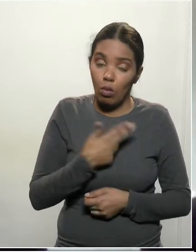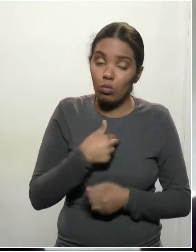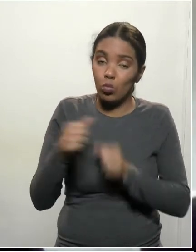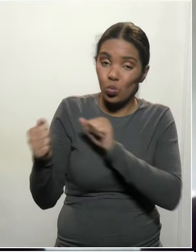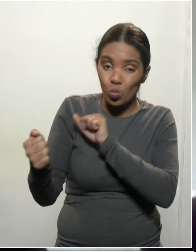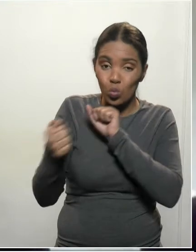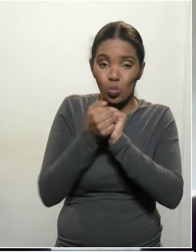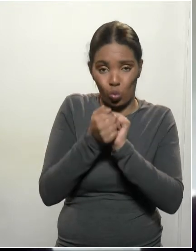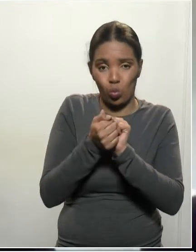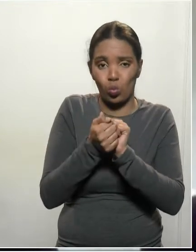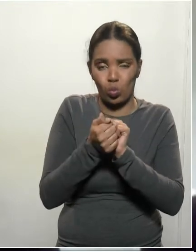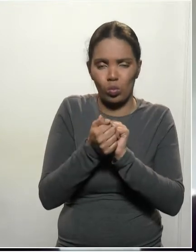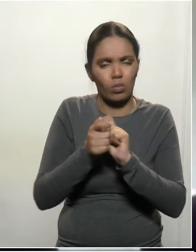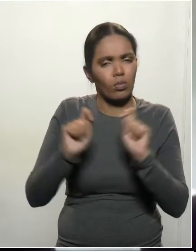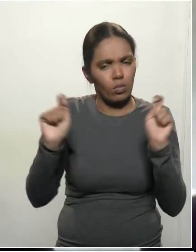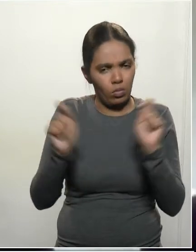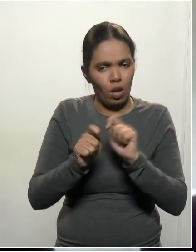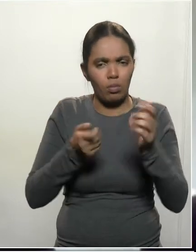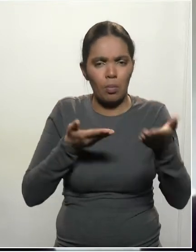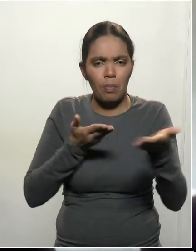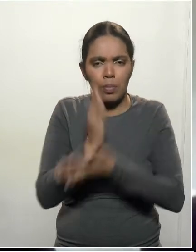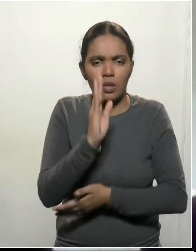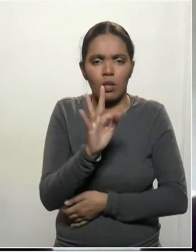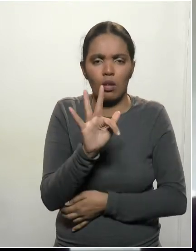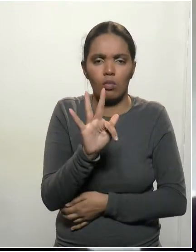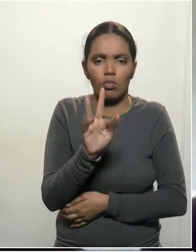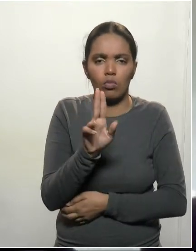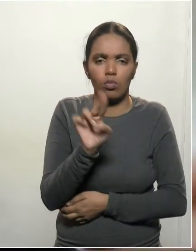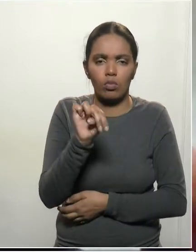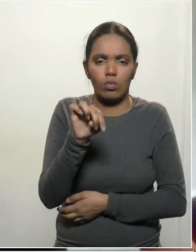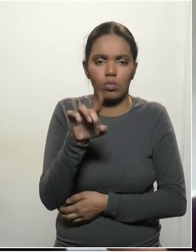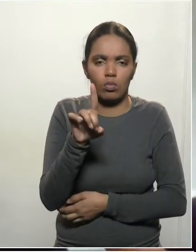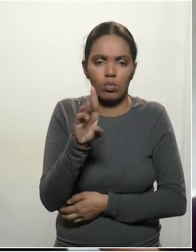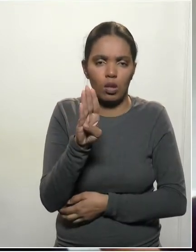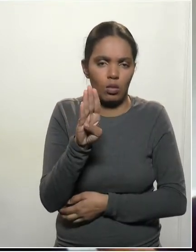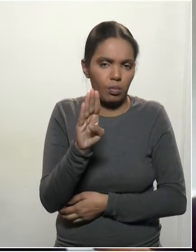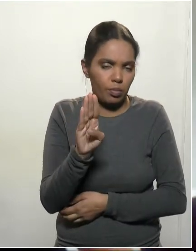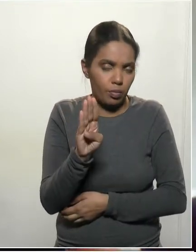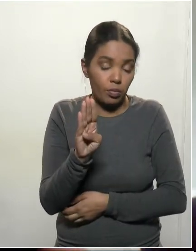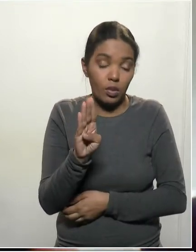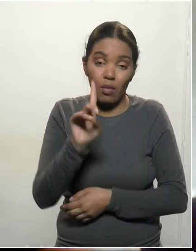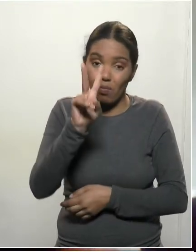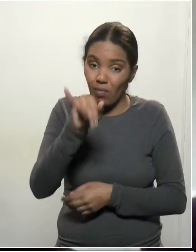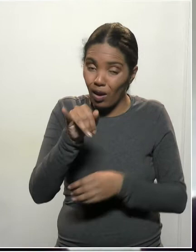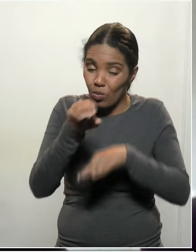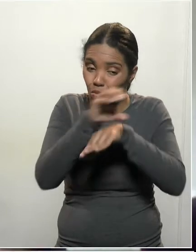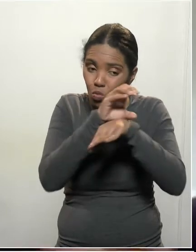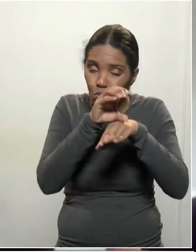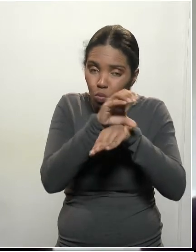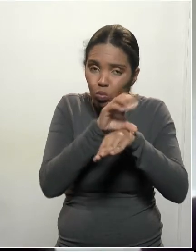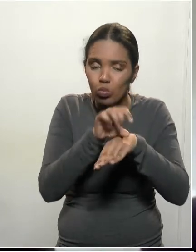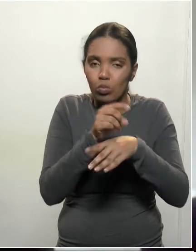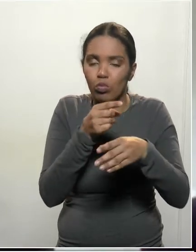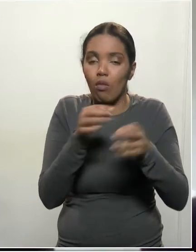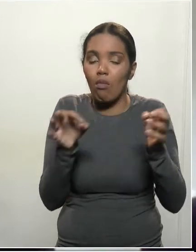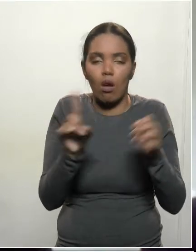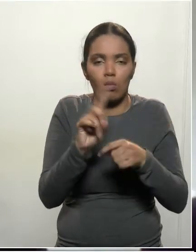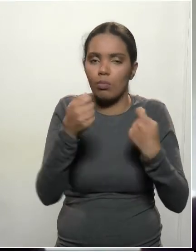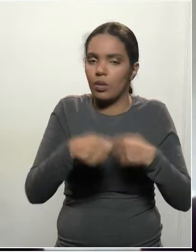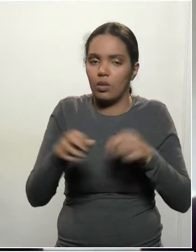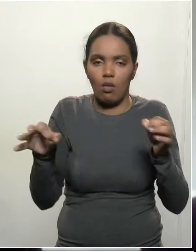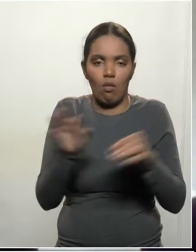juntos aprovarmos o novo Fundeb, e aí ele vai ficar na Constituição e não vai ter mais uma data para